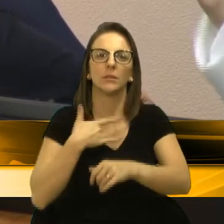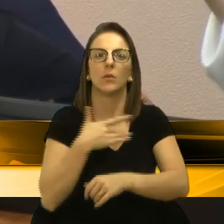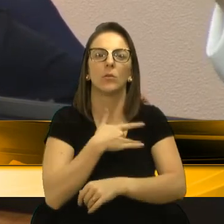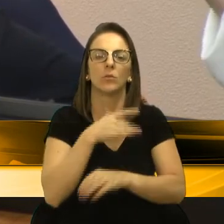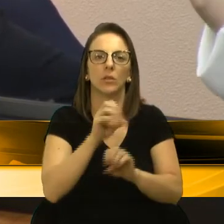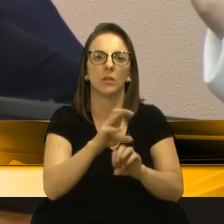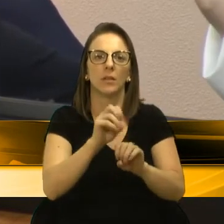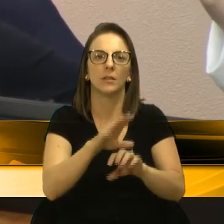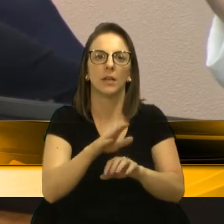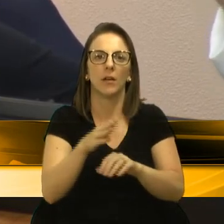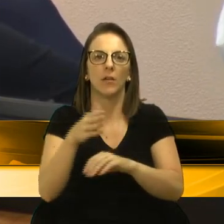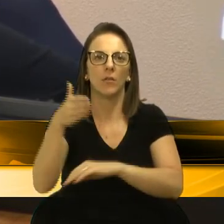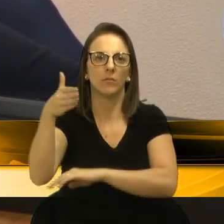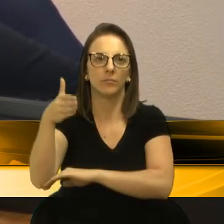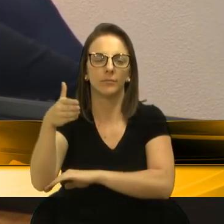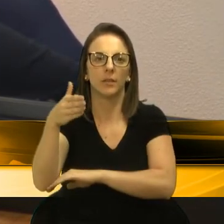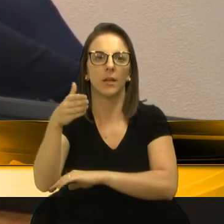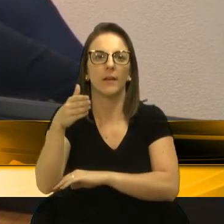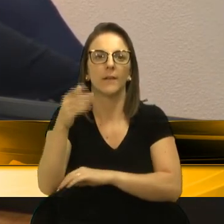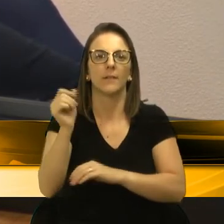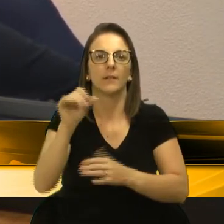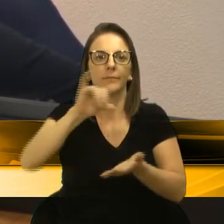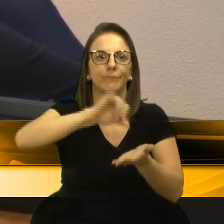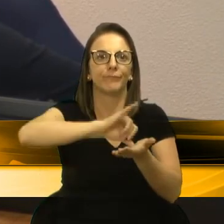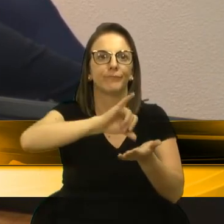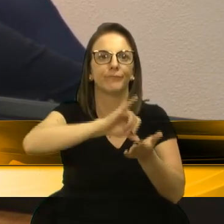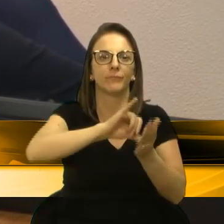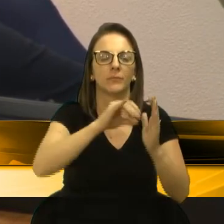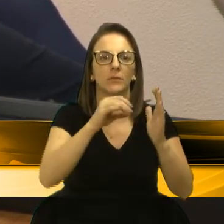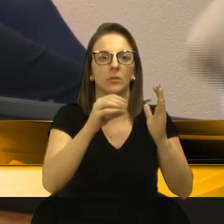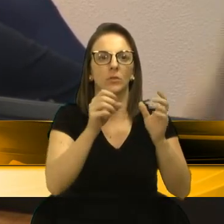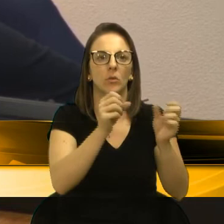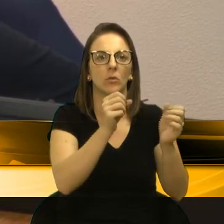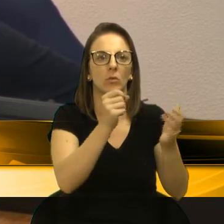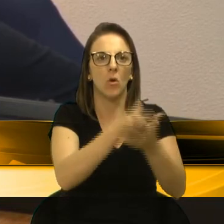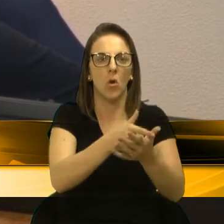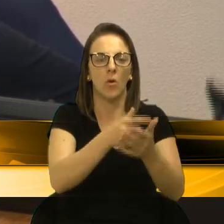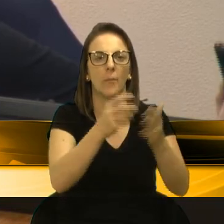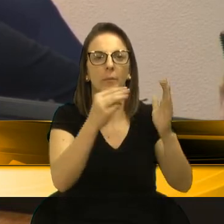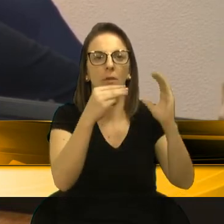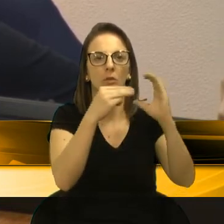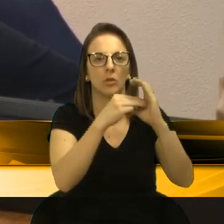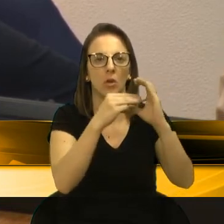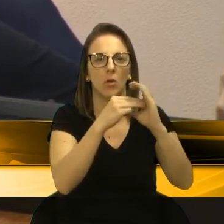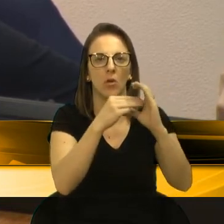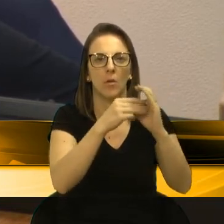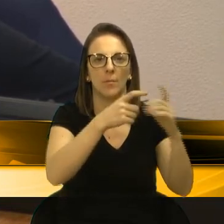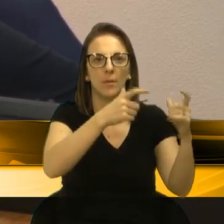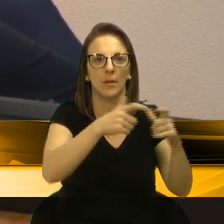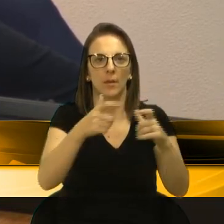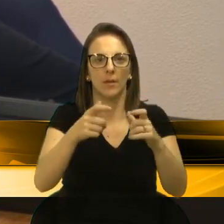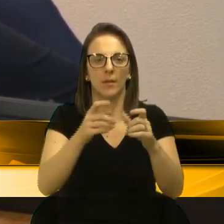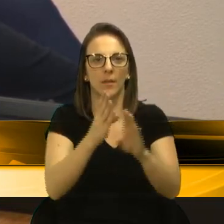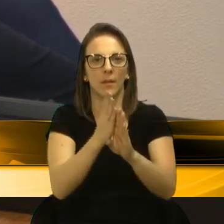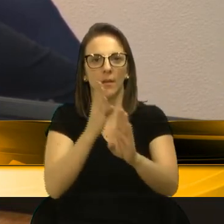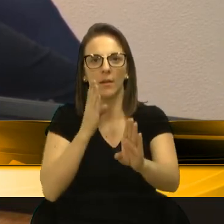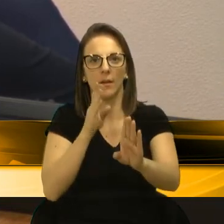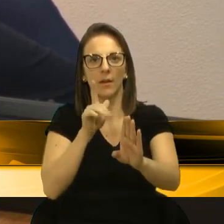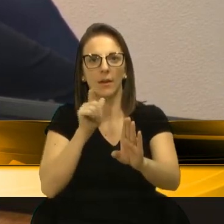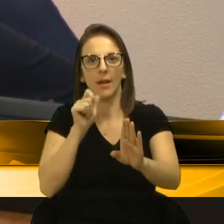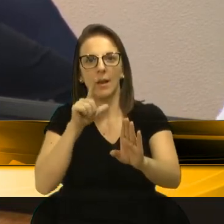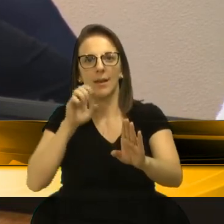b. centros de compras, shopping centers, c. galerias comerciais e supermercados. Parágrafo único. Estão dispensados da apresentação do